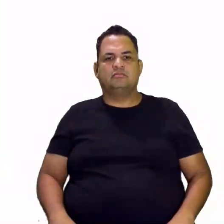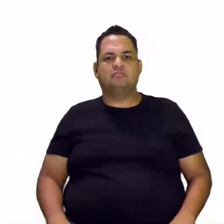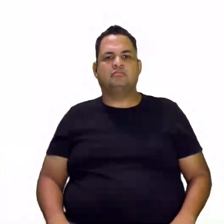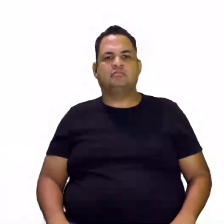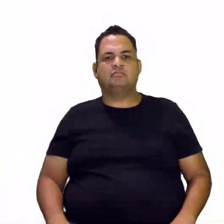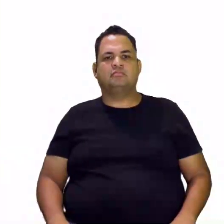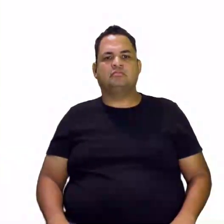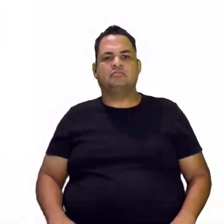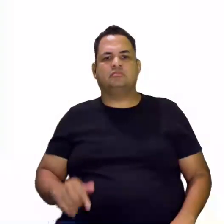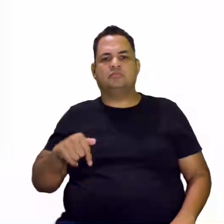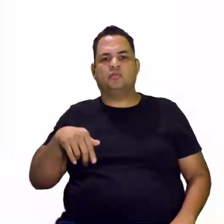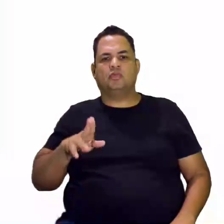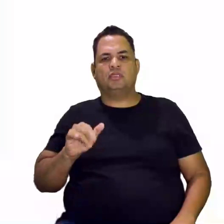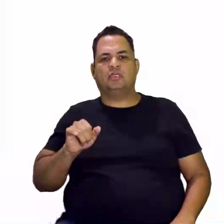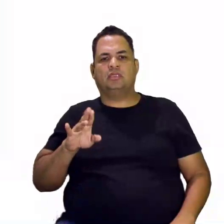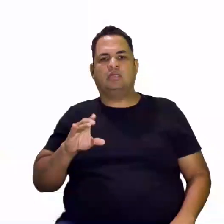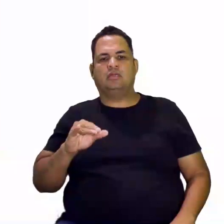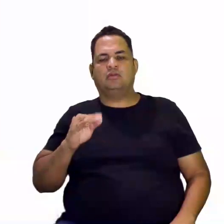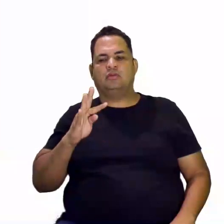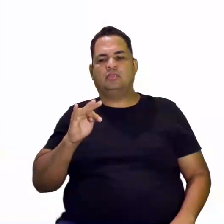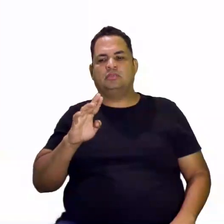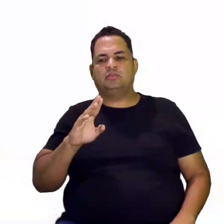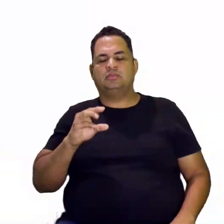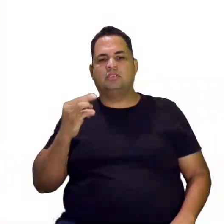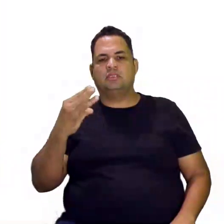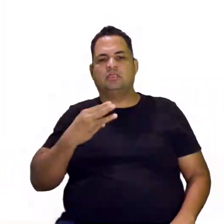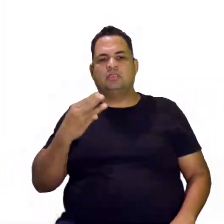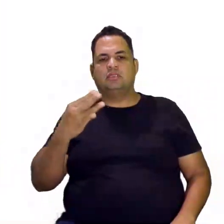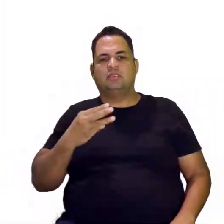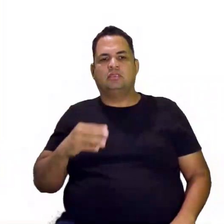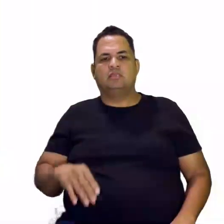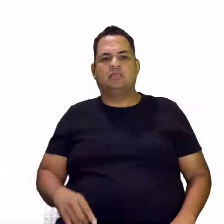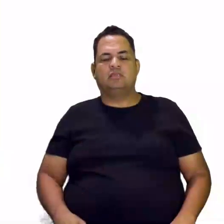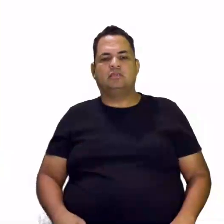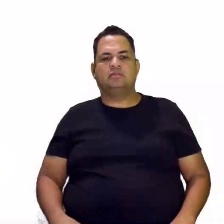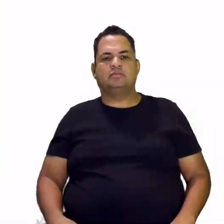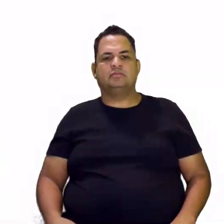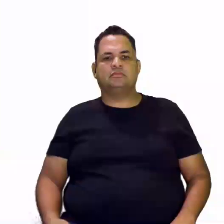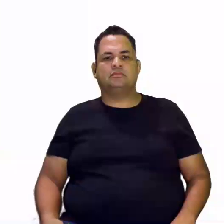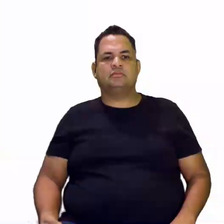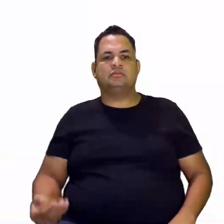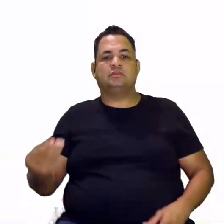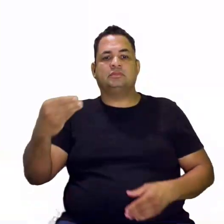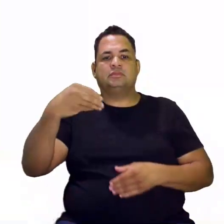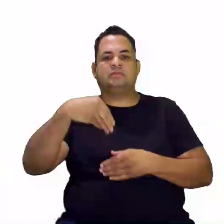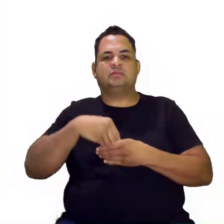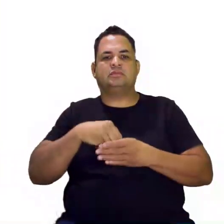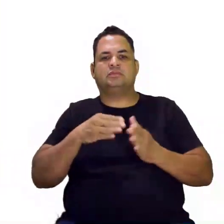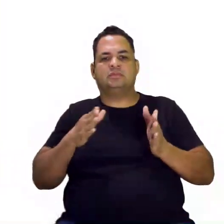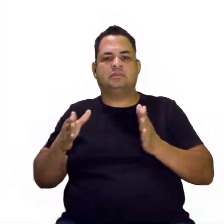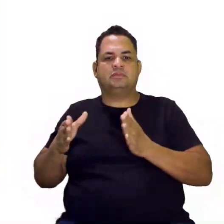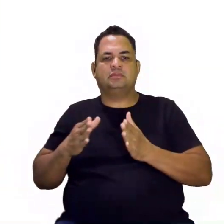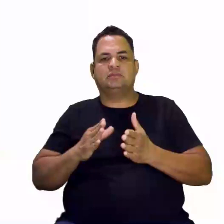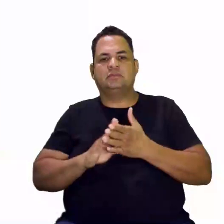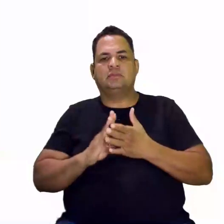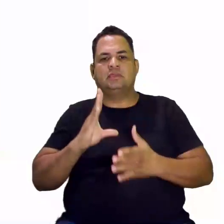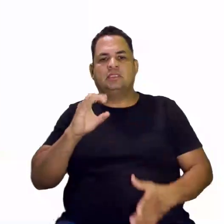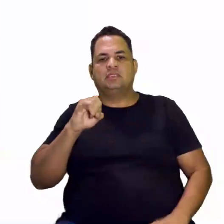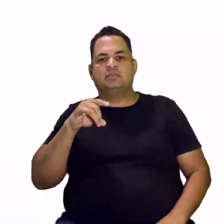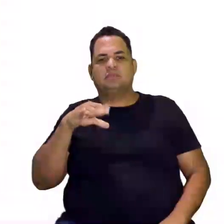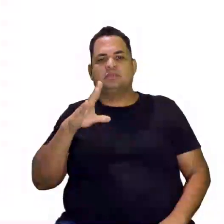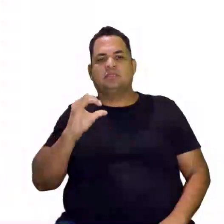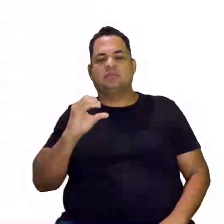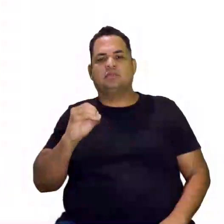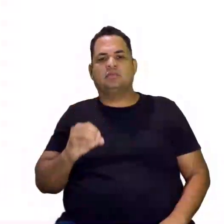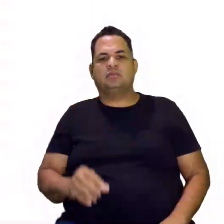são o quaternário e o terciário. Já dentro da era mesozoica, nós temos o período